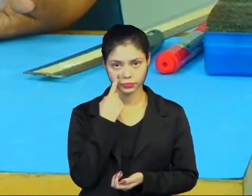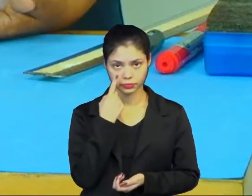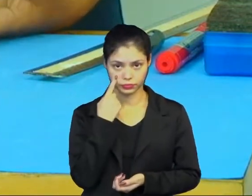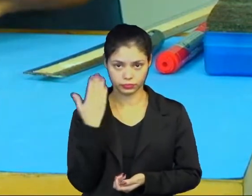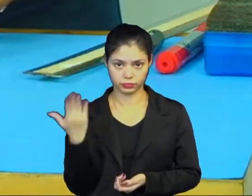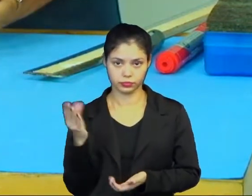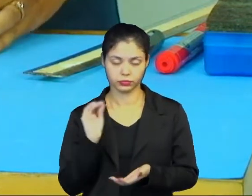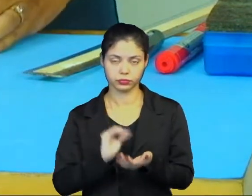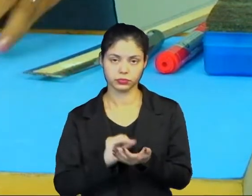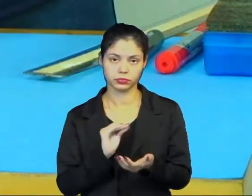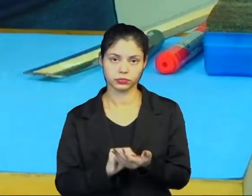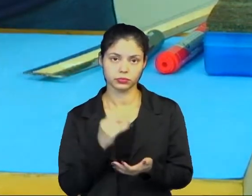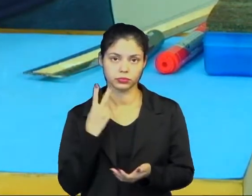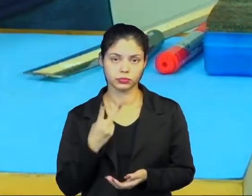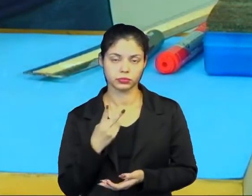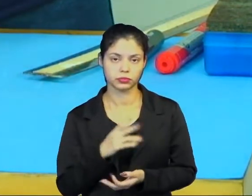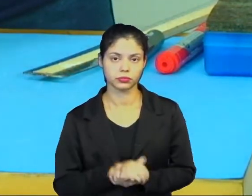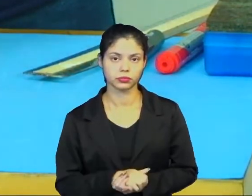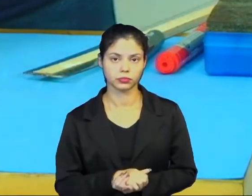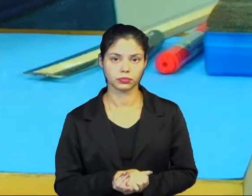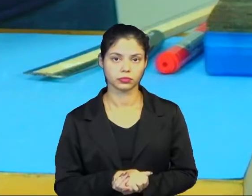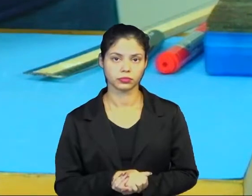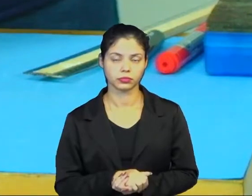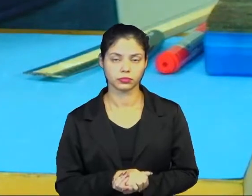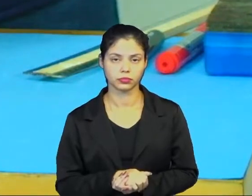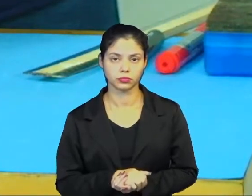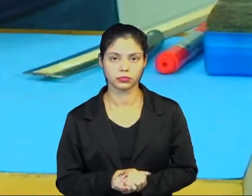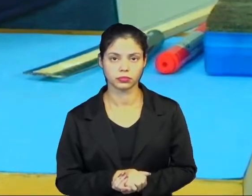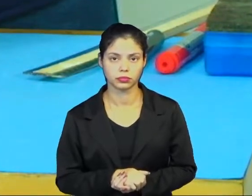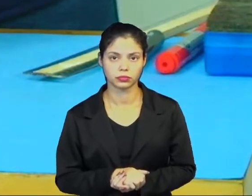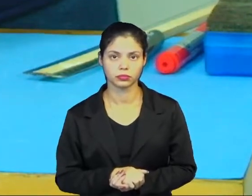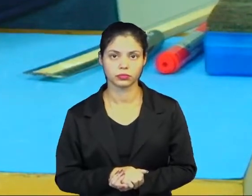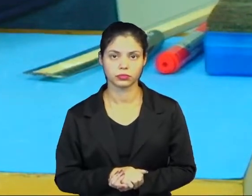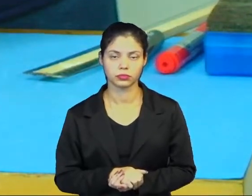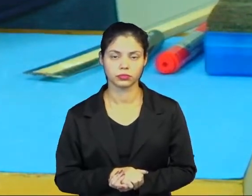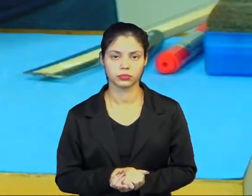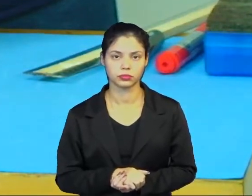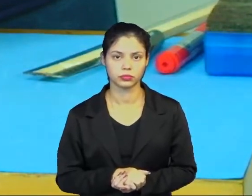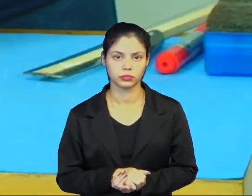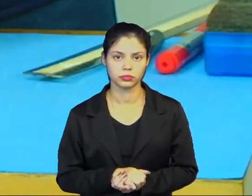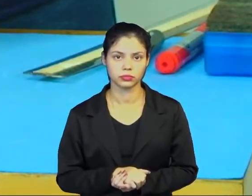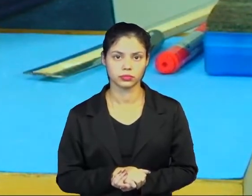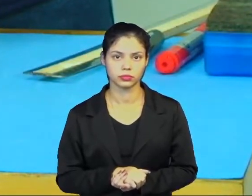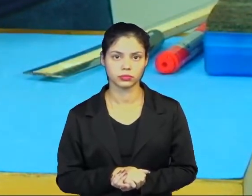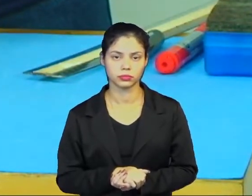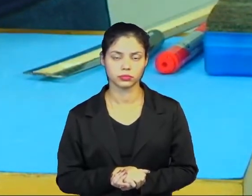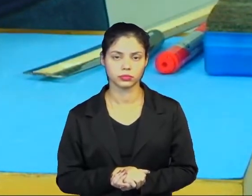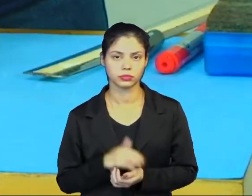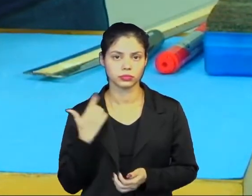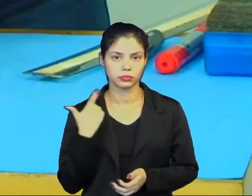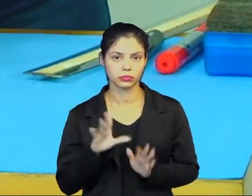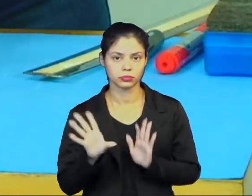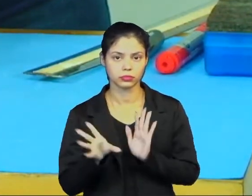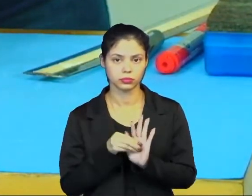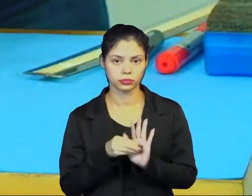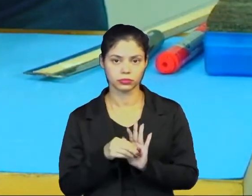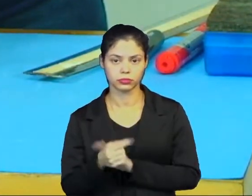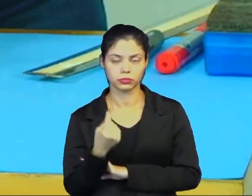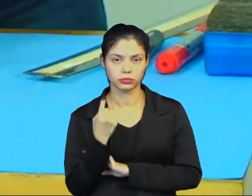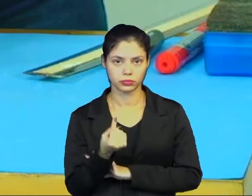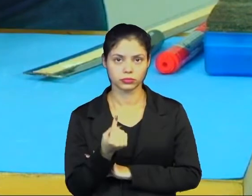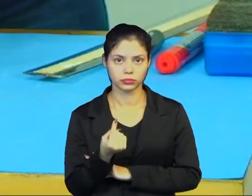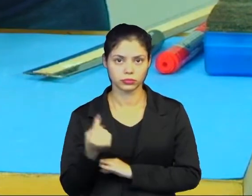só, sobraram 2. Vocês conseguem ver? Viu? Eu coloquei